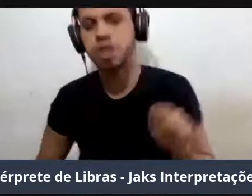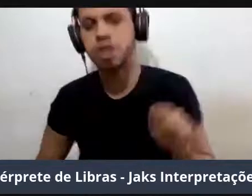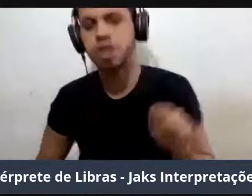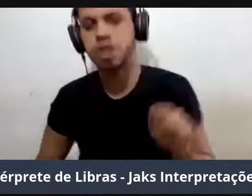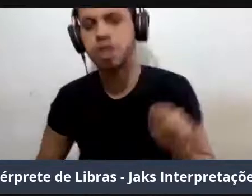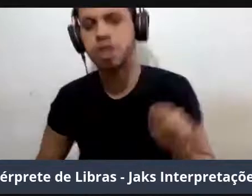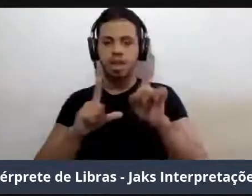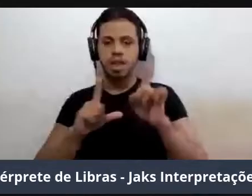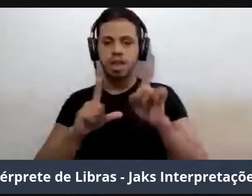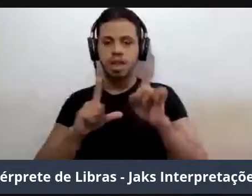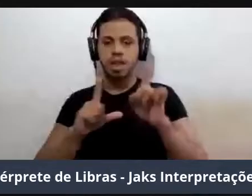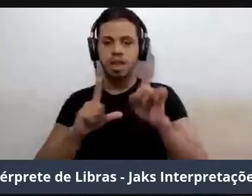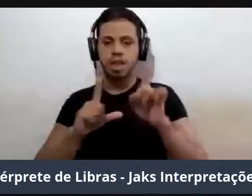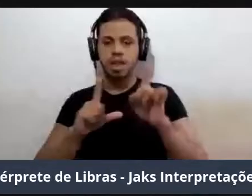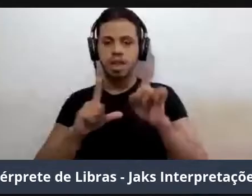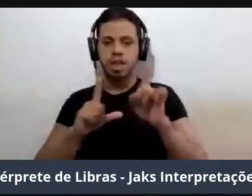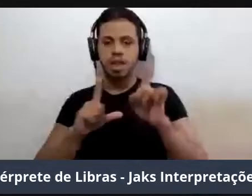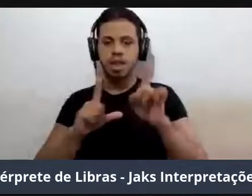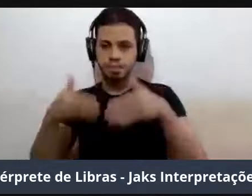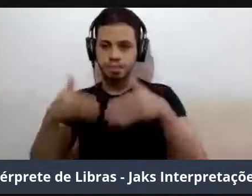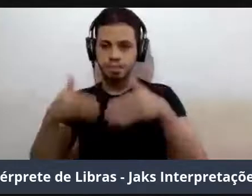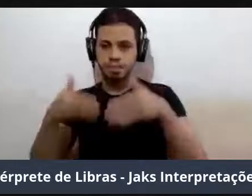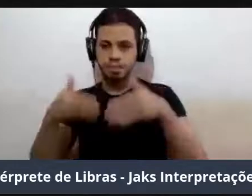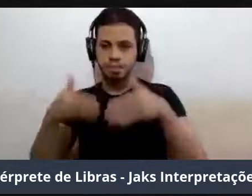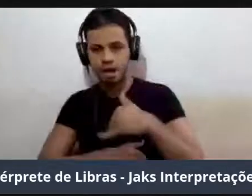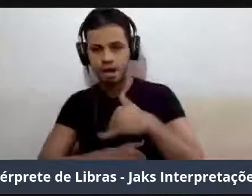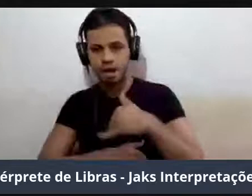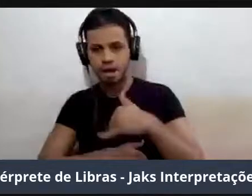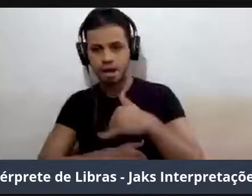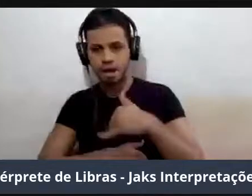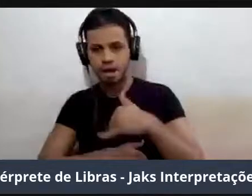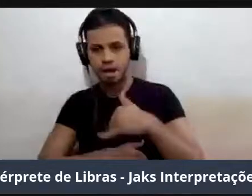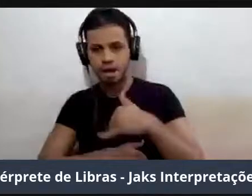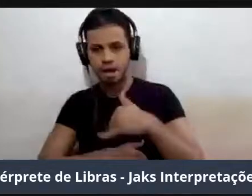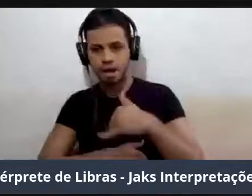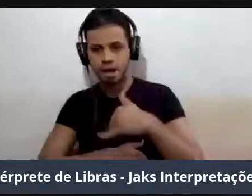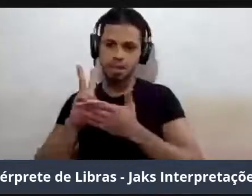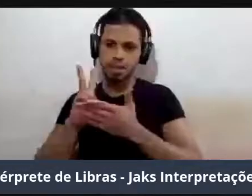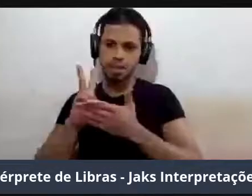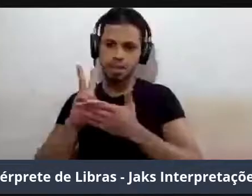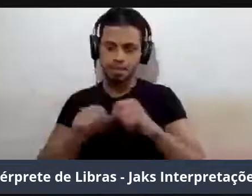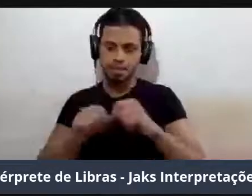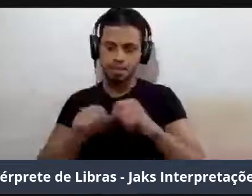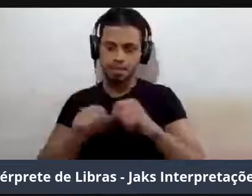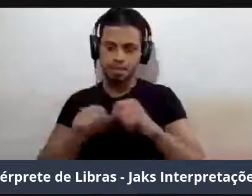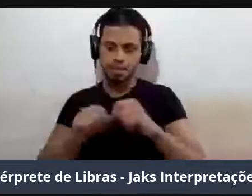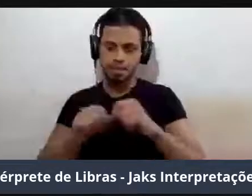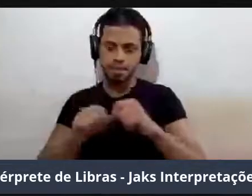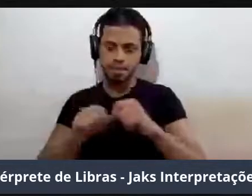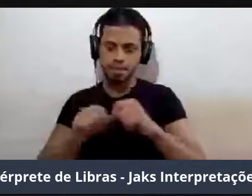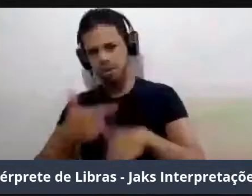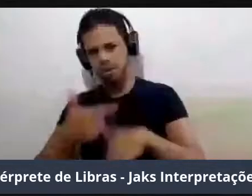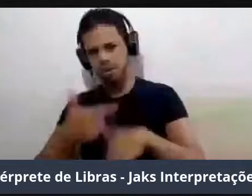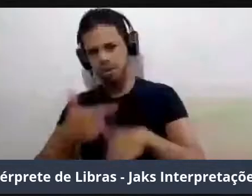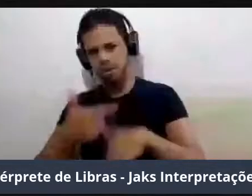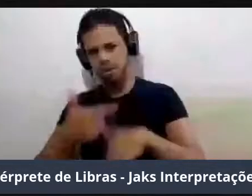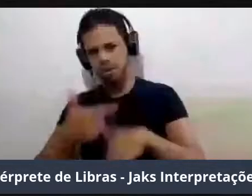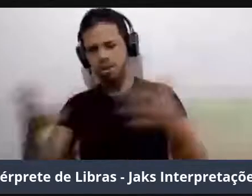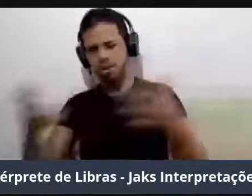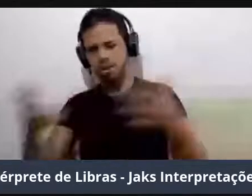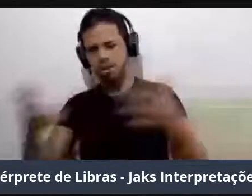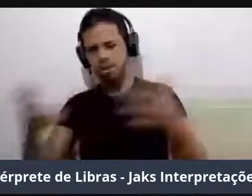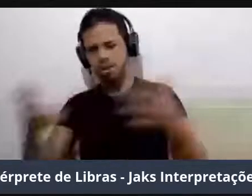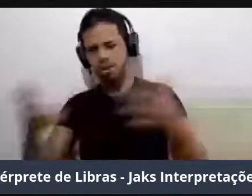pouquinho para a gente sobre isso, porque eu acho que, por exemplo, se fosse para a gente fazer, a gente não, porque eu não sou parteira, né? Mas se fosse